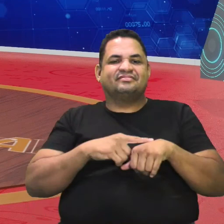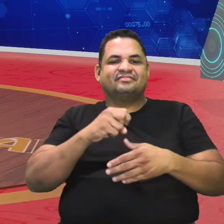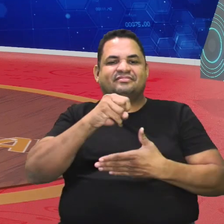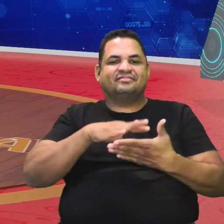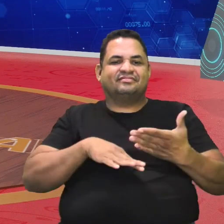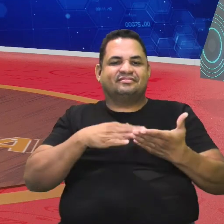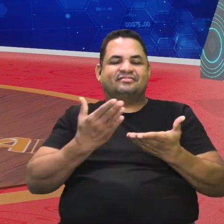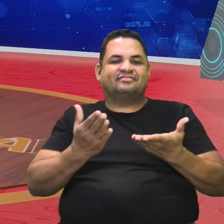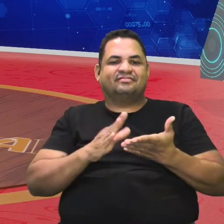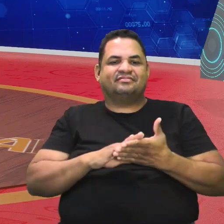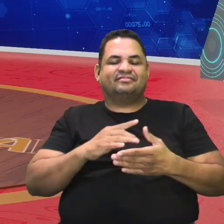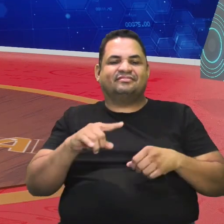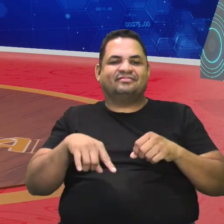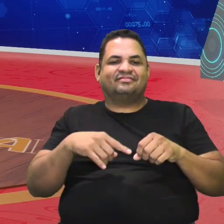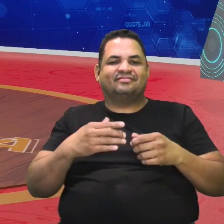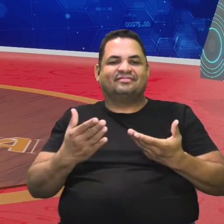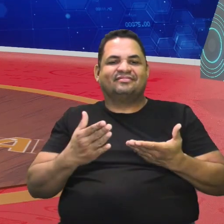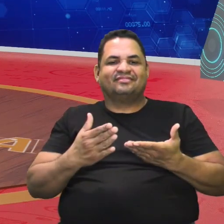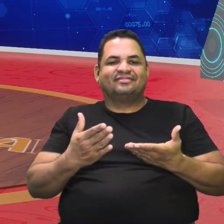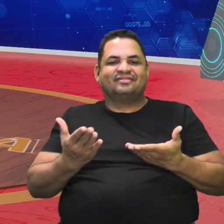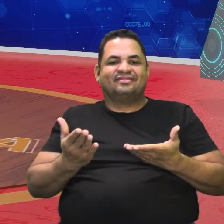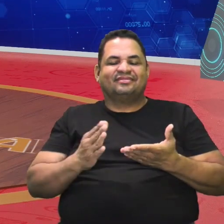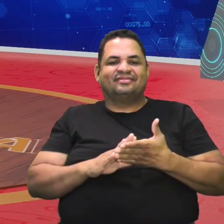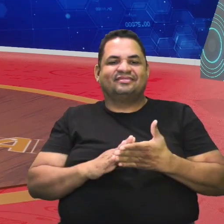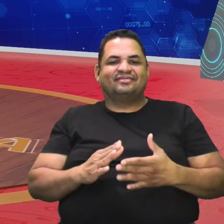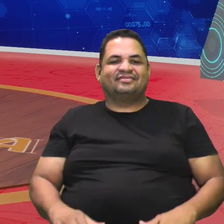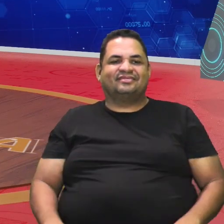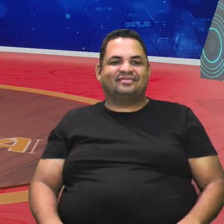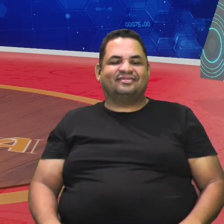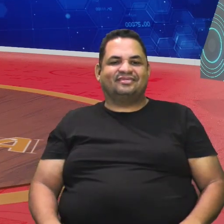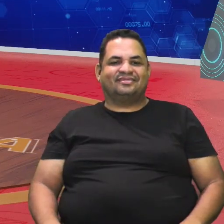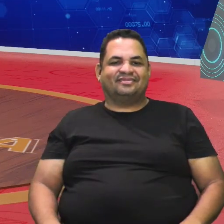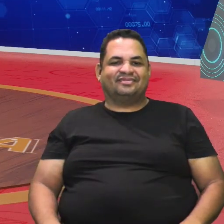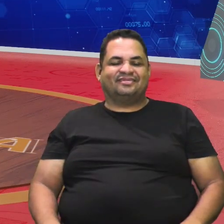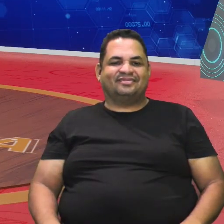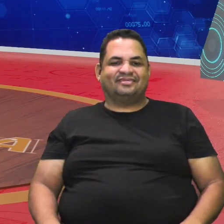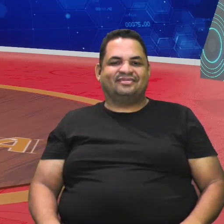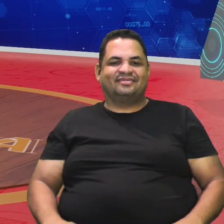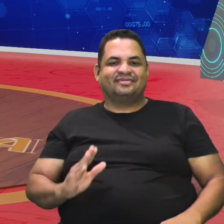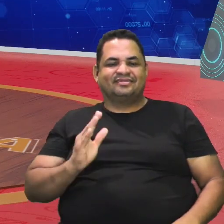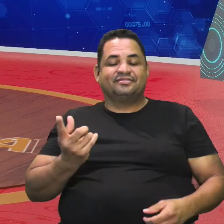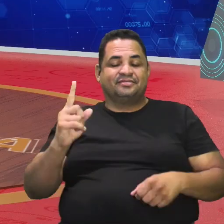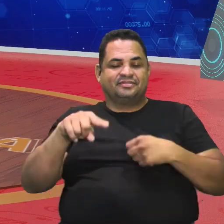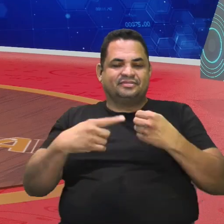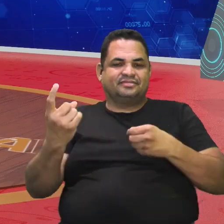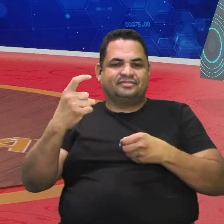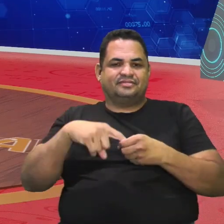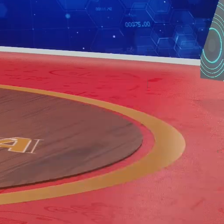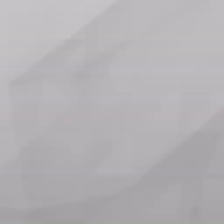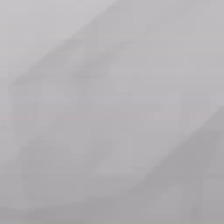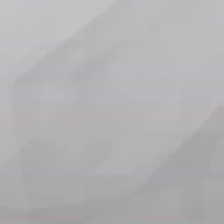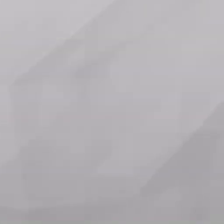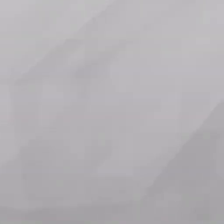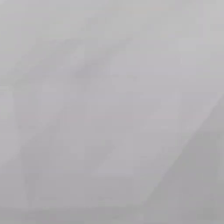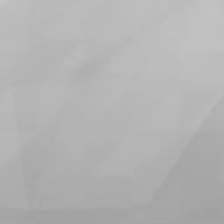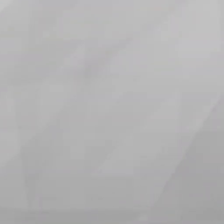de atividade de sala, desenrola, bate e resolve tudinho. E a gente já tá de volta.